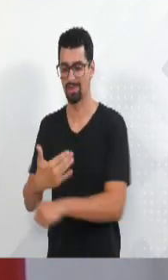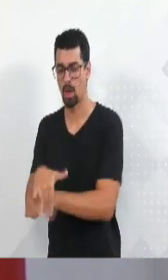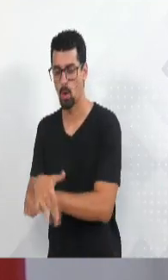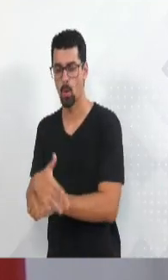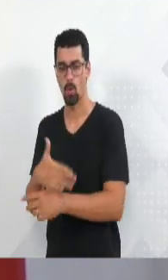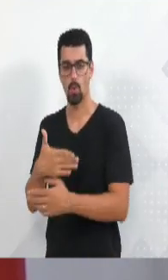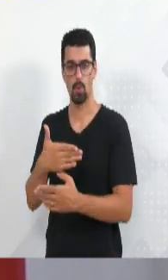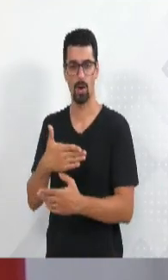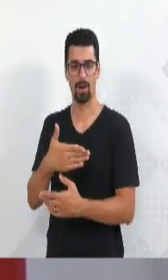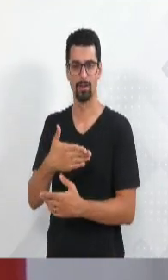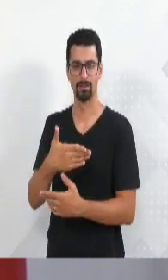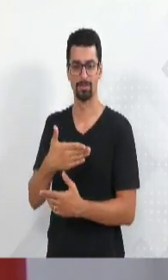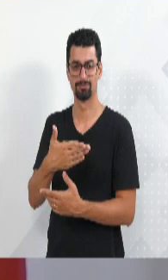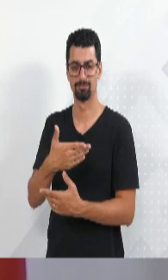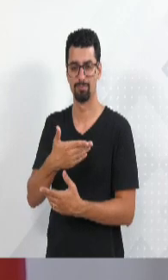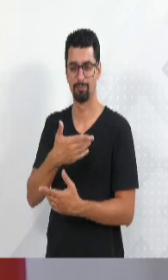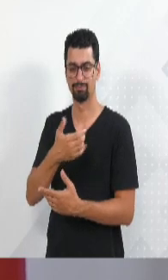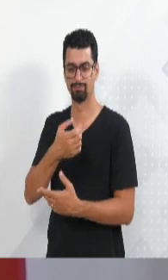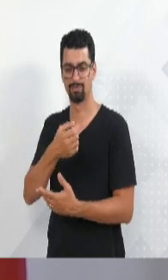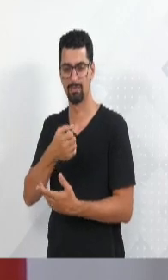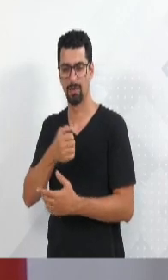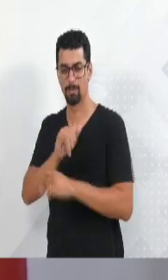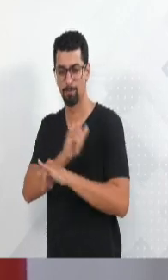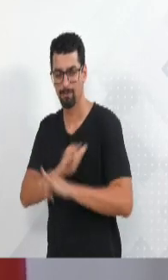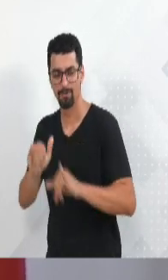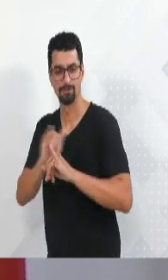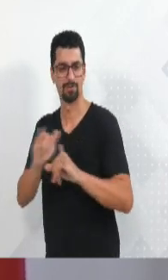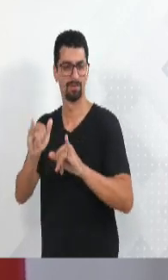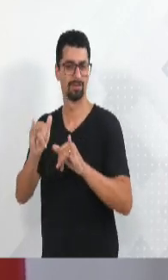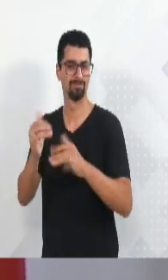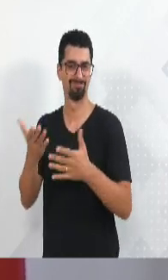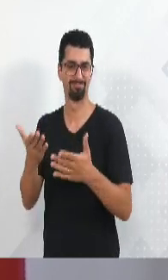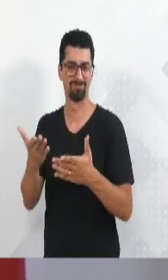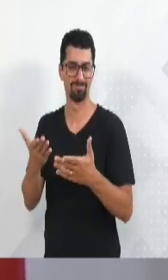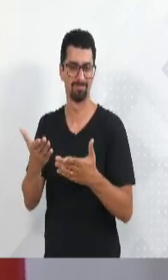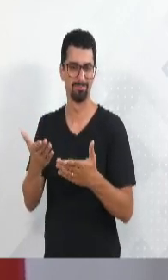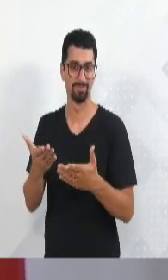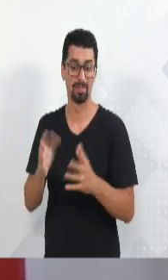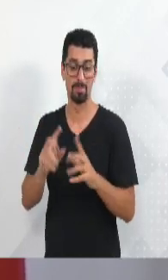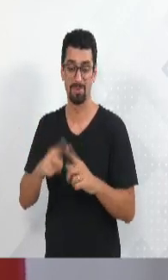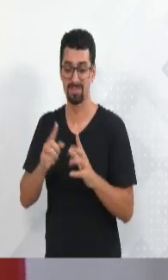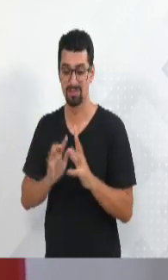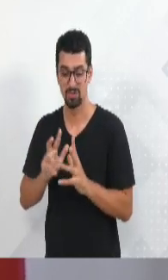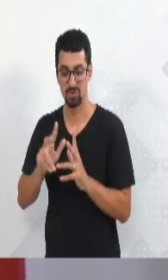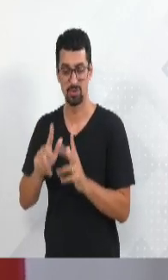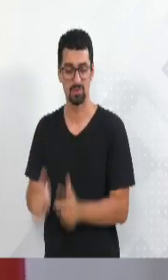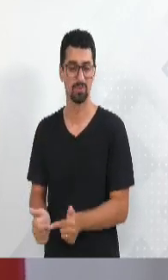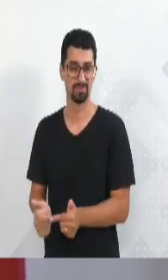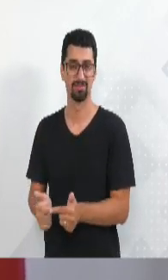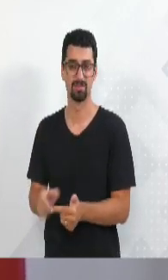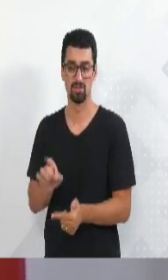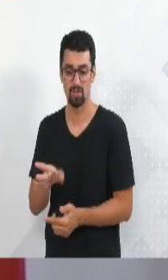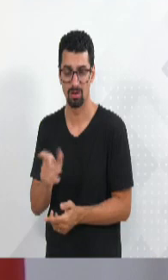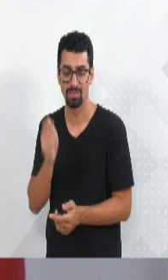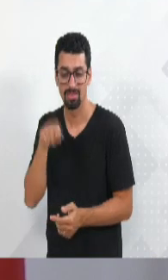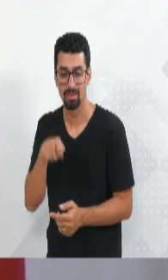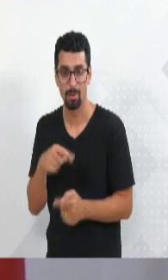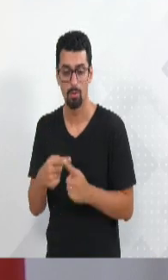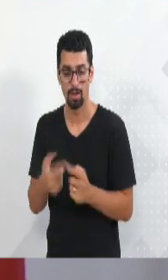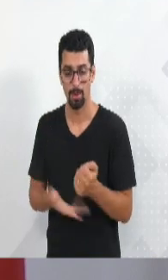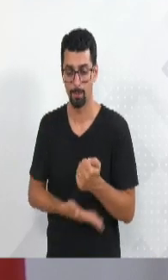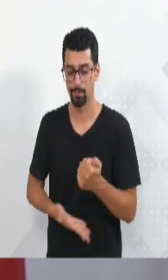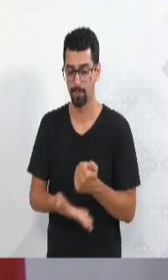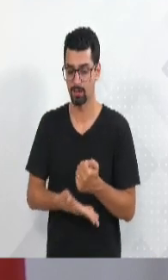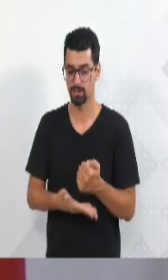e pela população geral mas tudo isso só foi possível porque eu tenho uma base muito